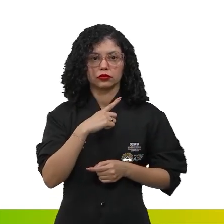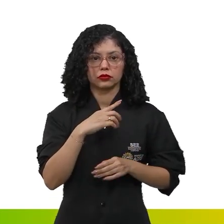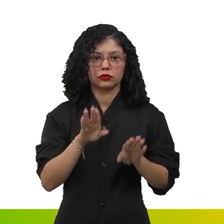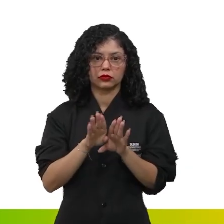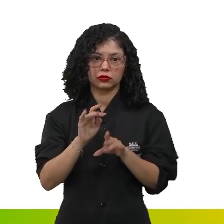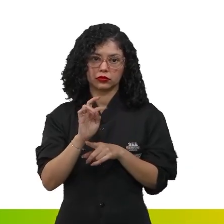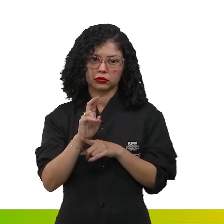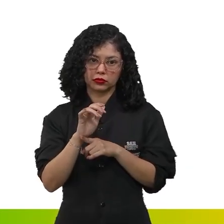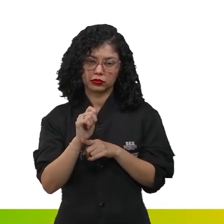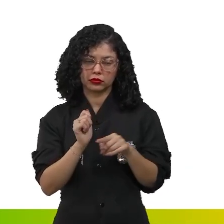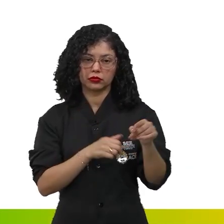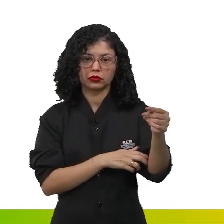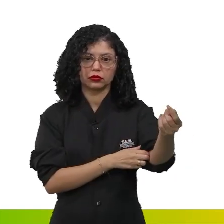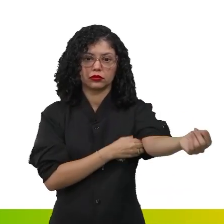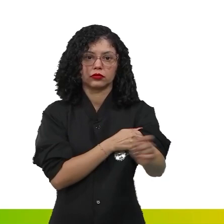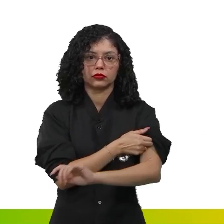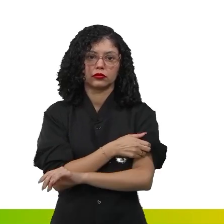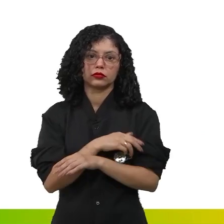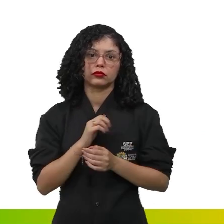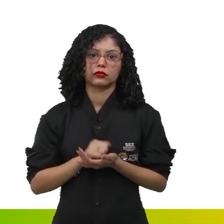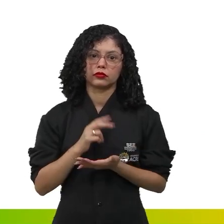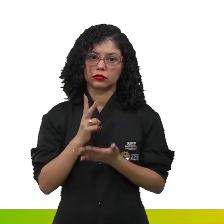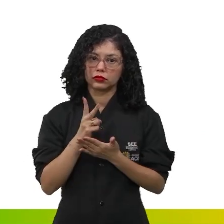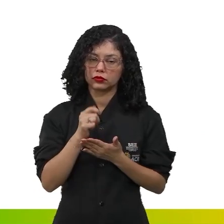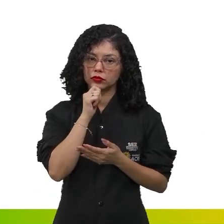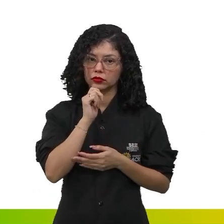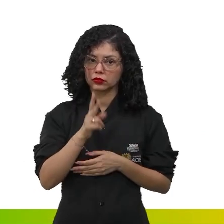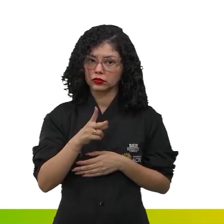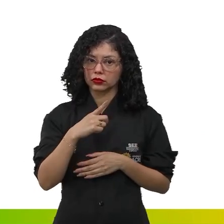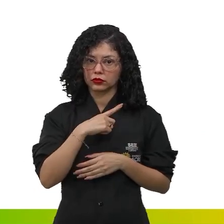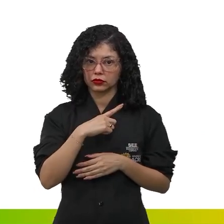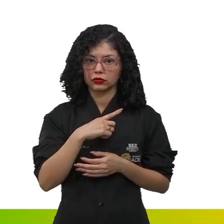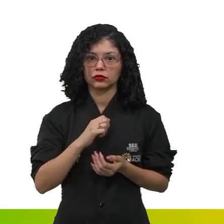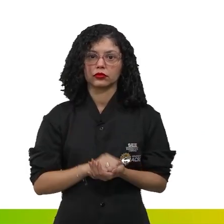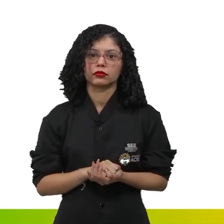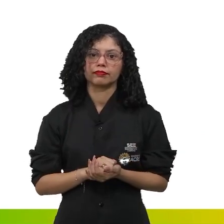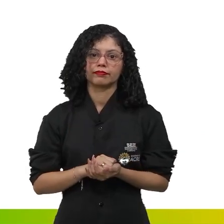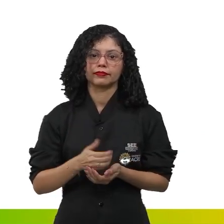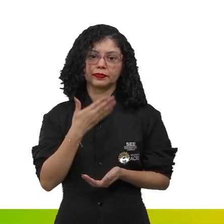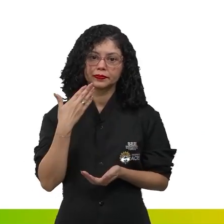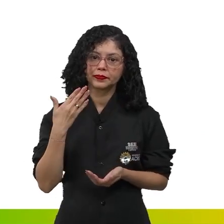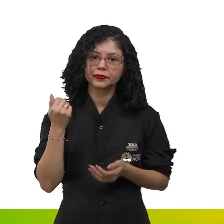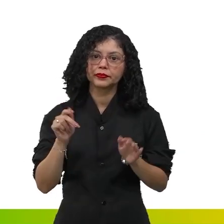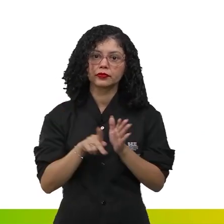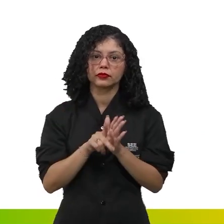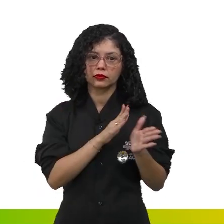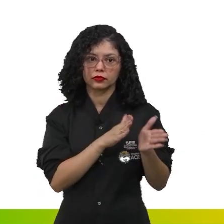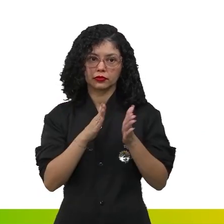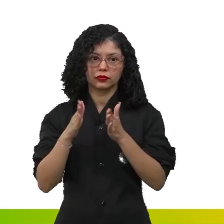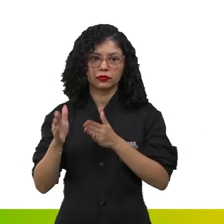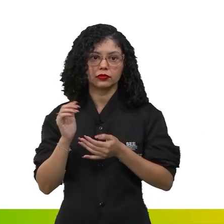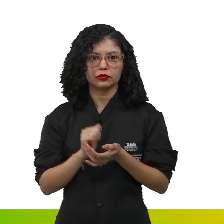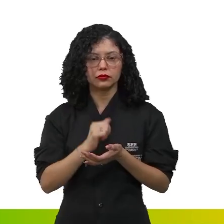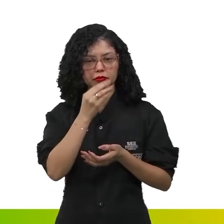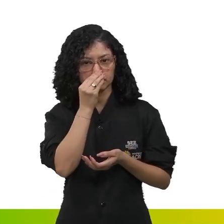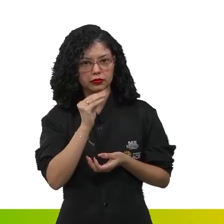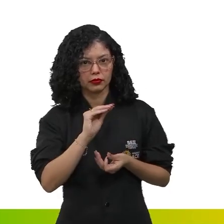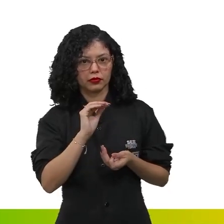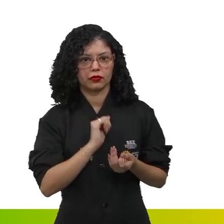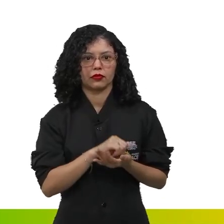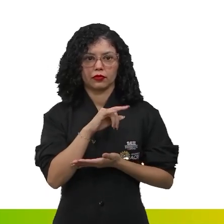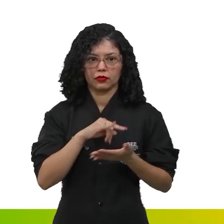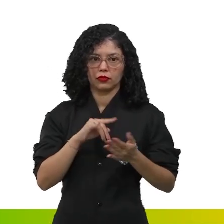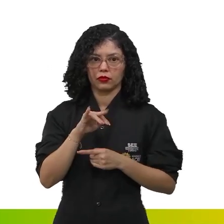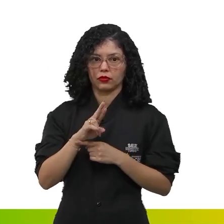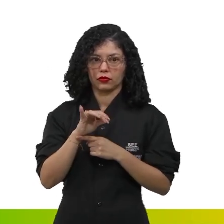tem se sofisticado, ao mesmo tempo em que os fármacos são aprimorados para passarem despercebidos